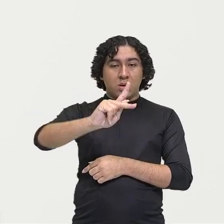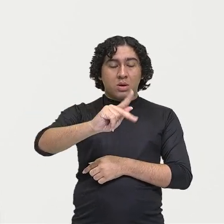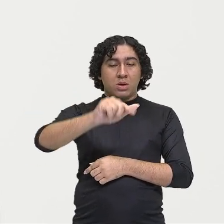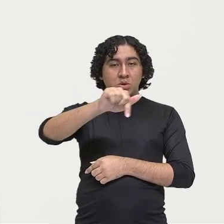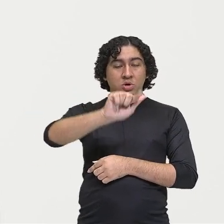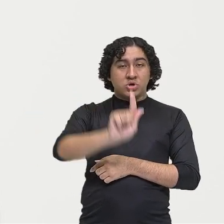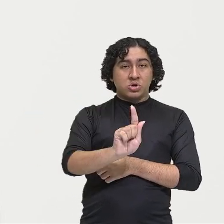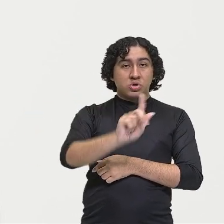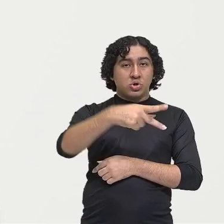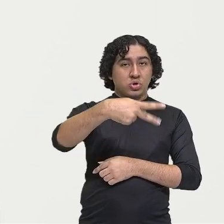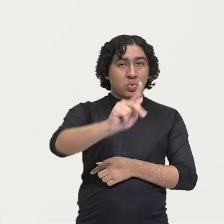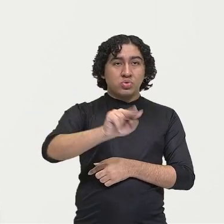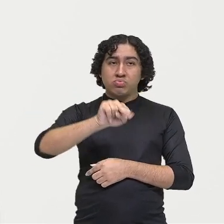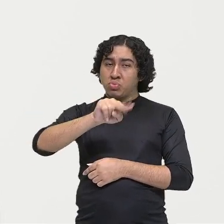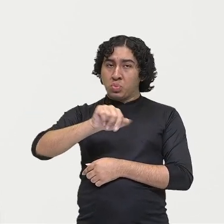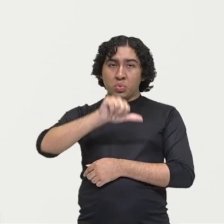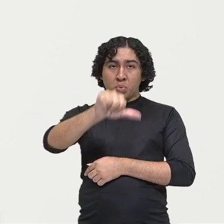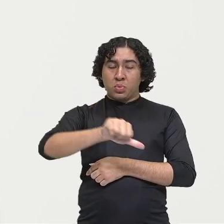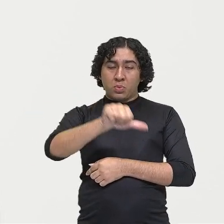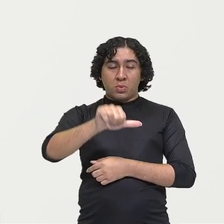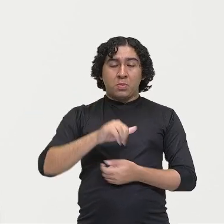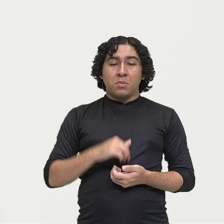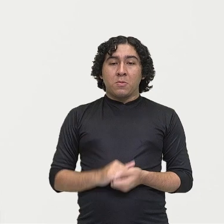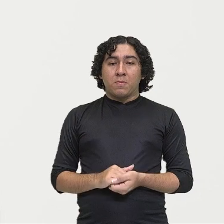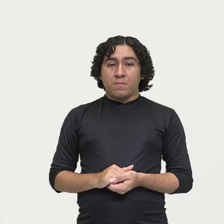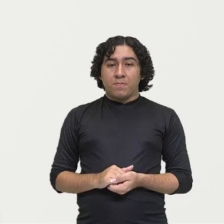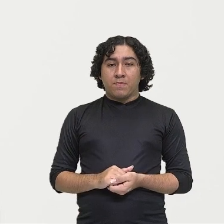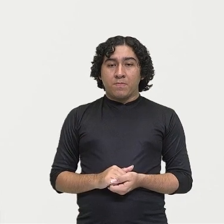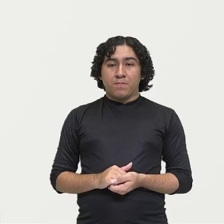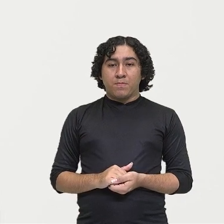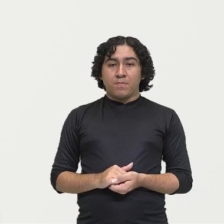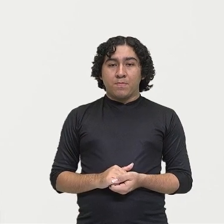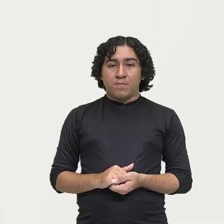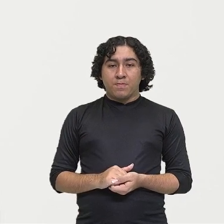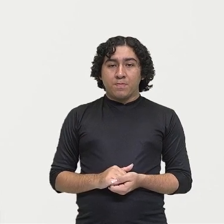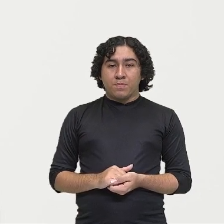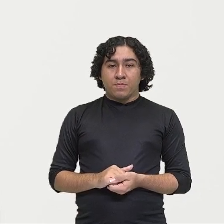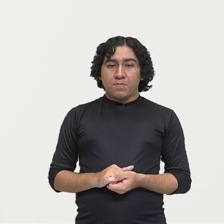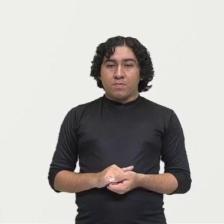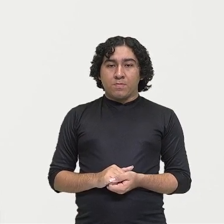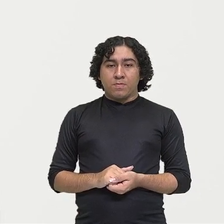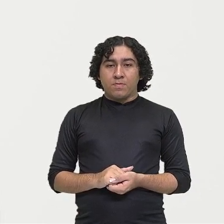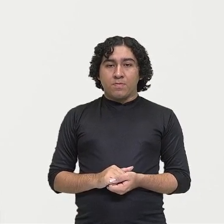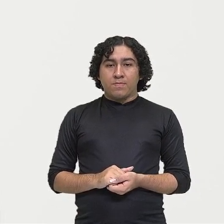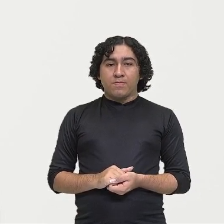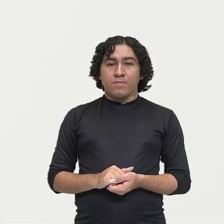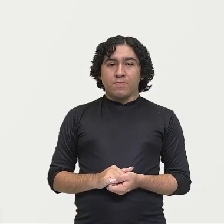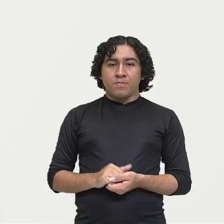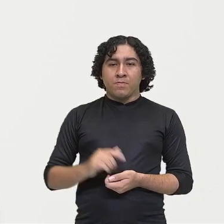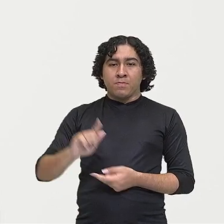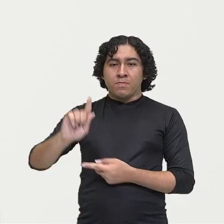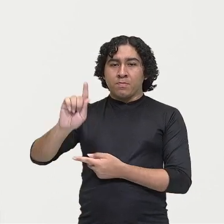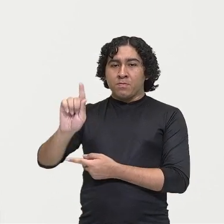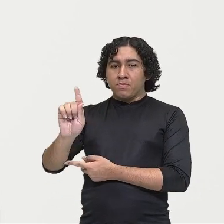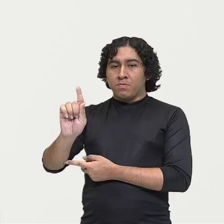aqui. G, que é a constante de gravitação universal, cujo nosso valor aqui,